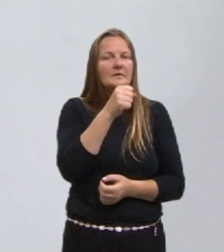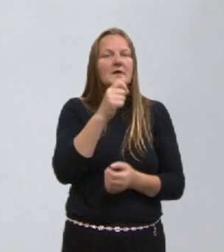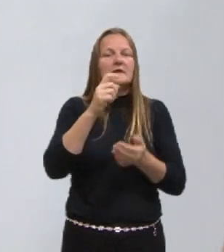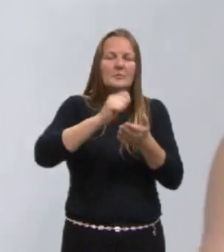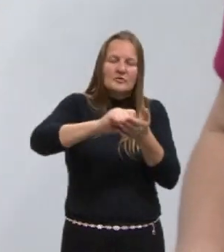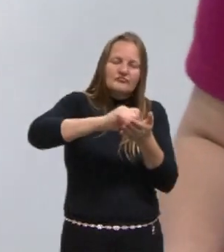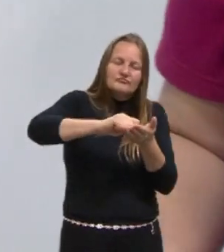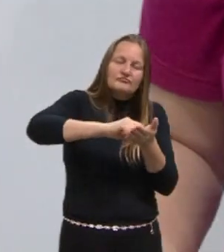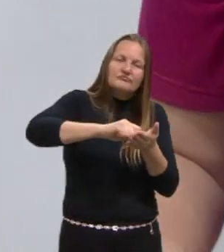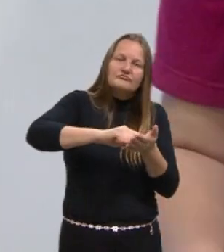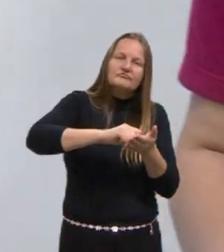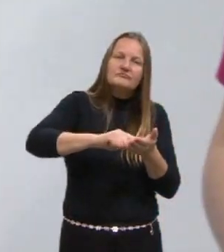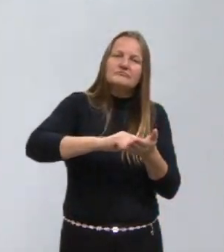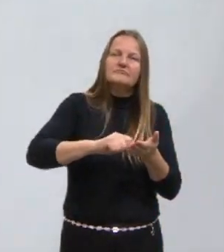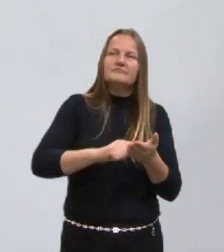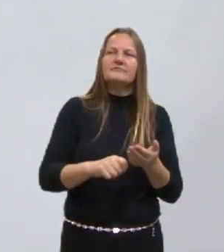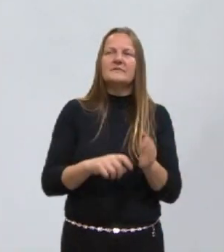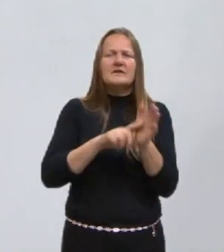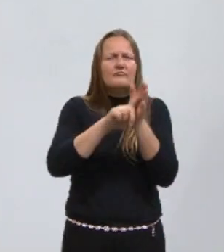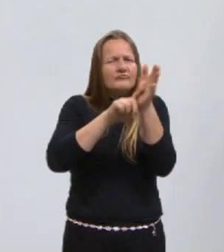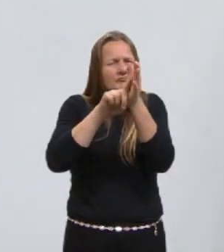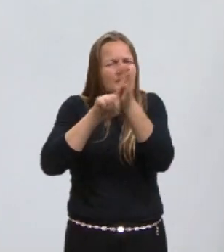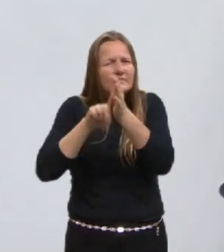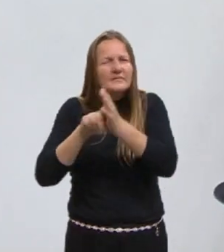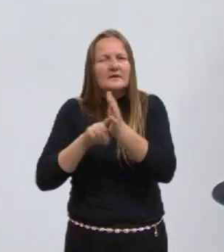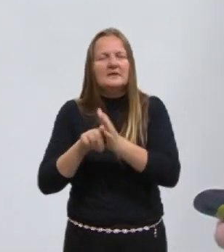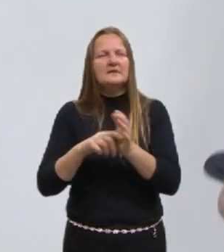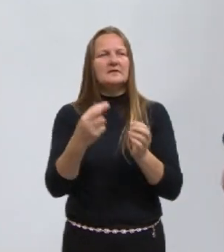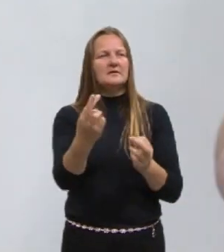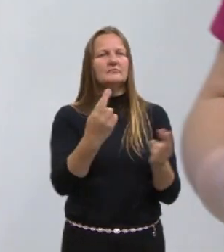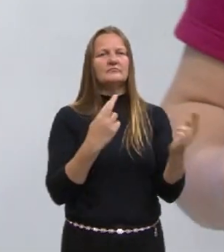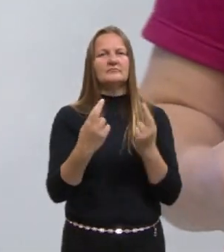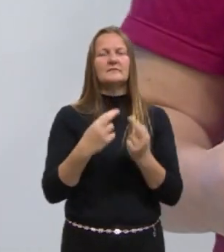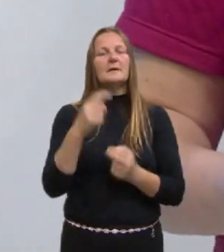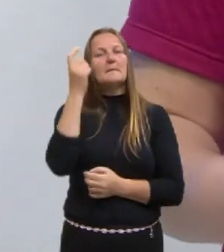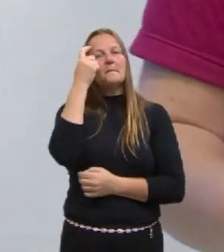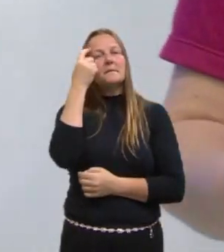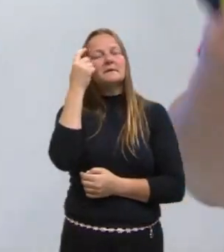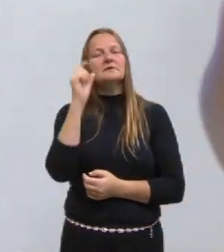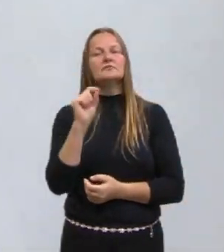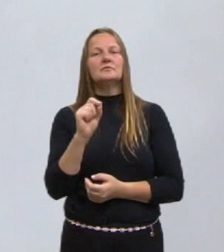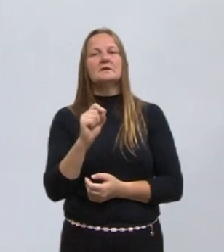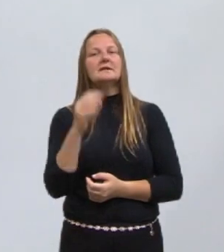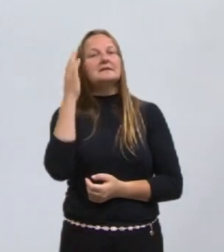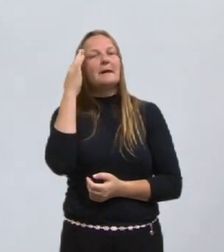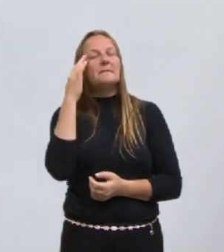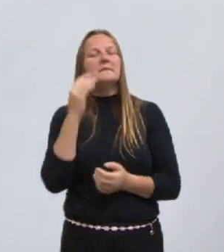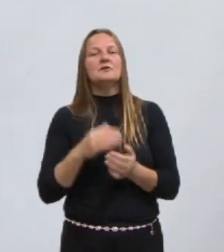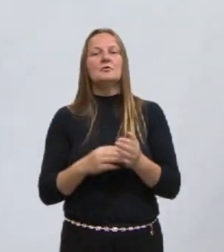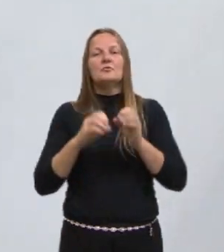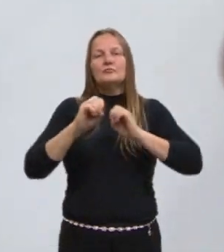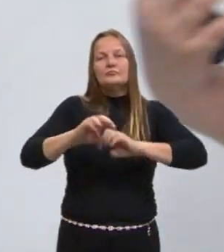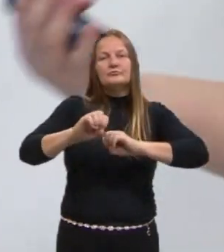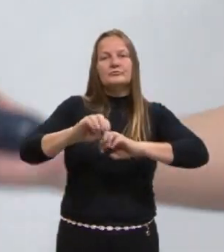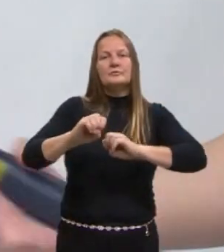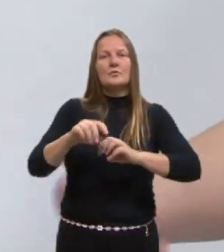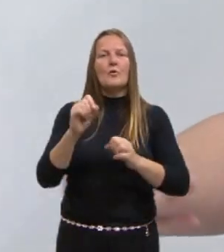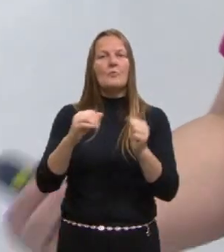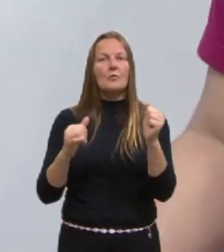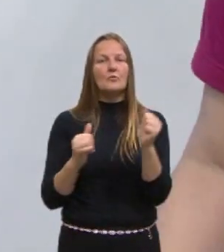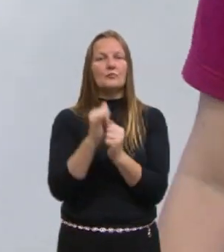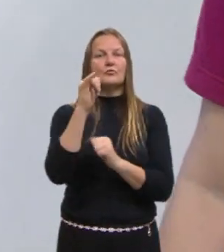transcrevi elas, eu analisei, né? Pensando, então, o que eles sabiam sobre o ensino, como que acontecia